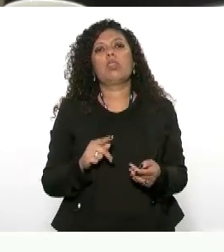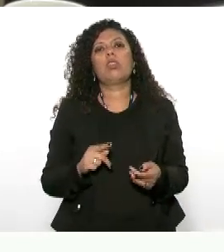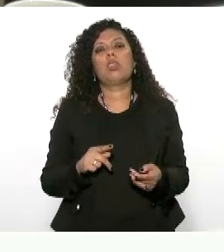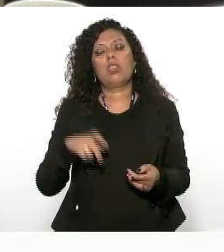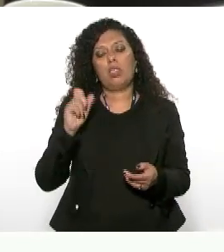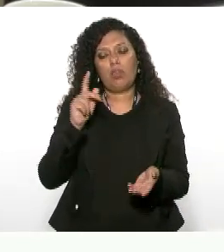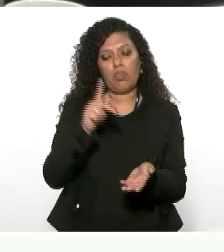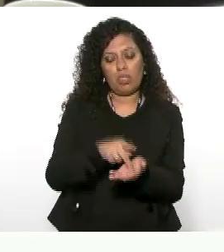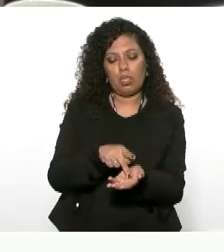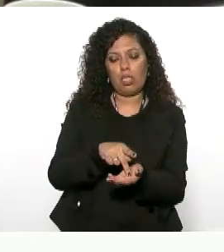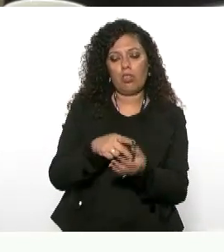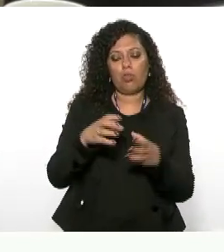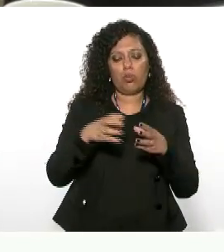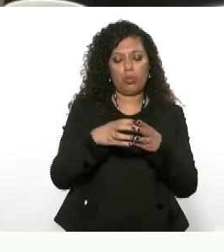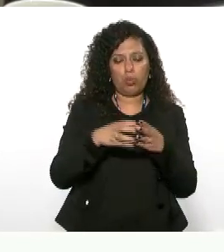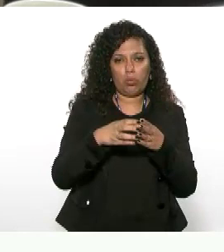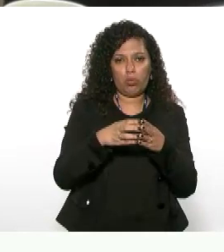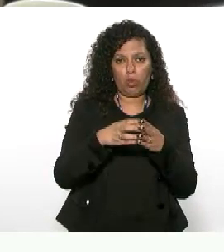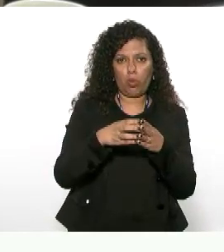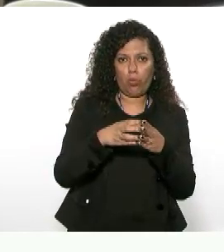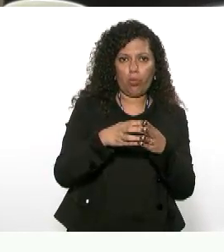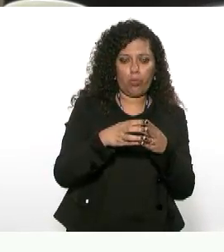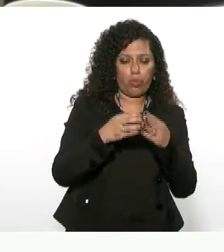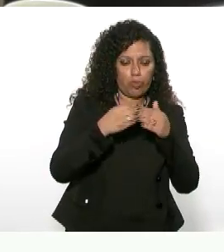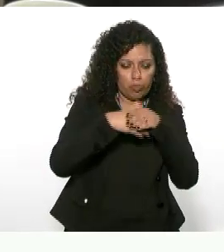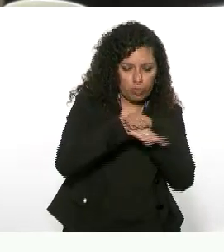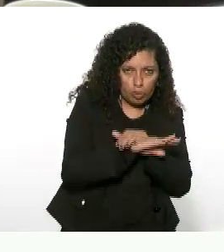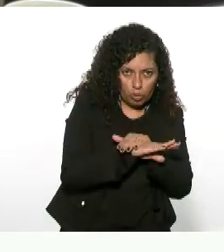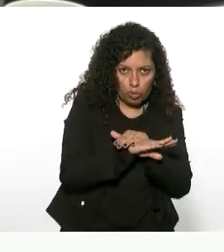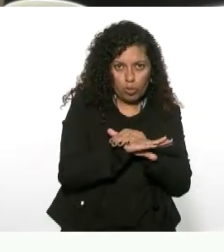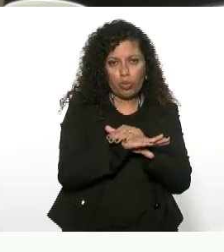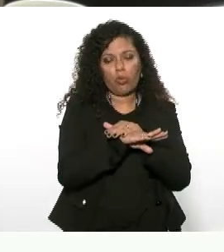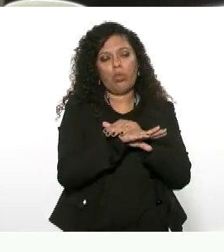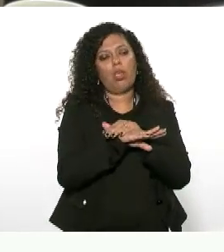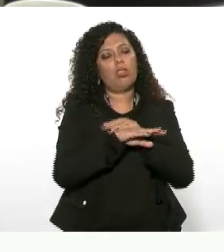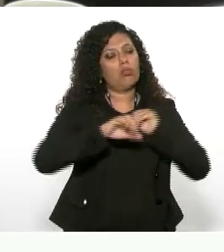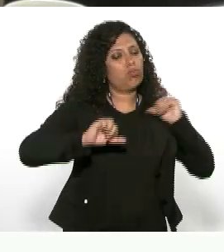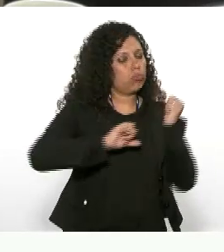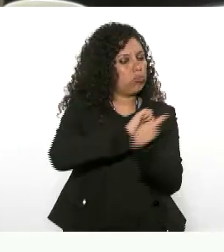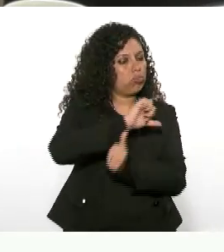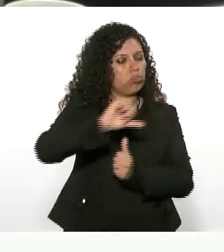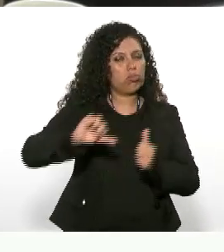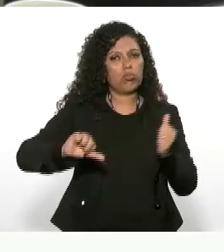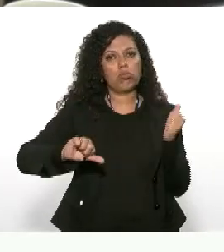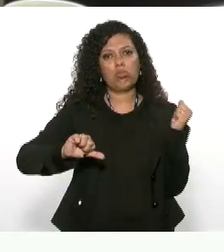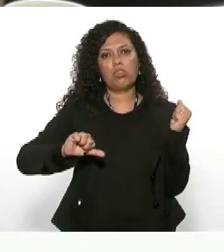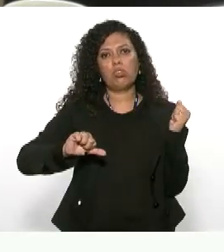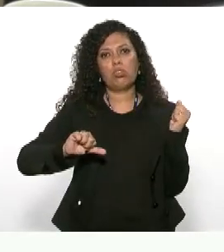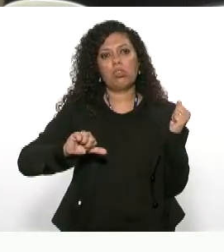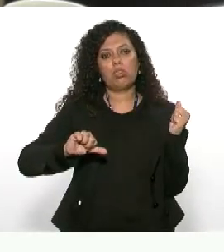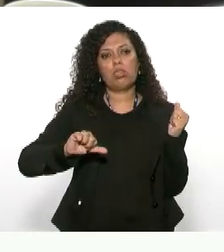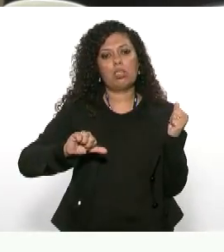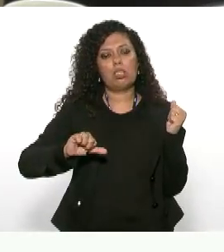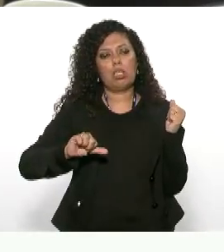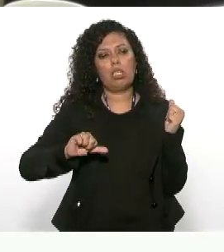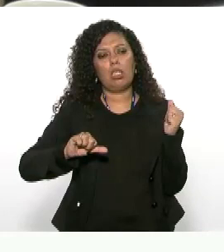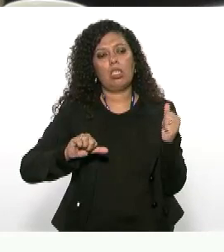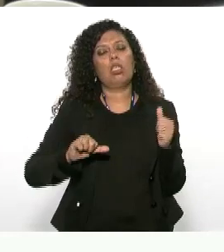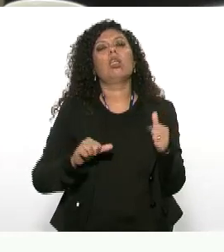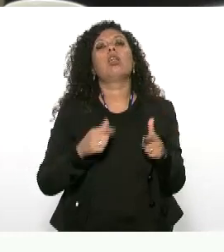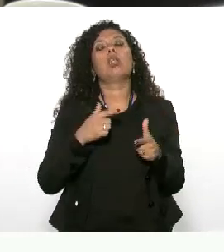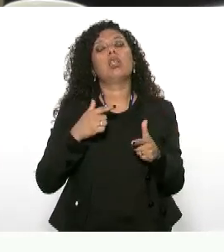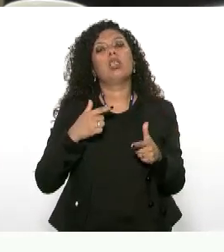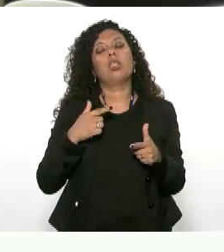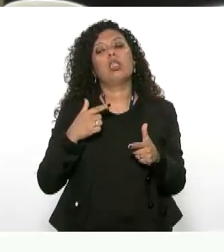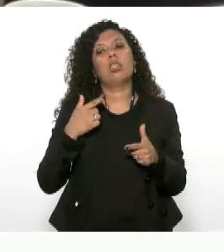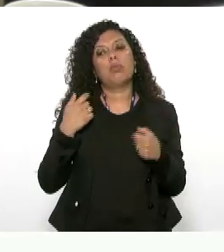realmente, esse do fundo não tem como, transferência eletrônica, é fundo a fundo, que